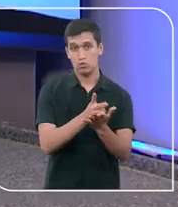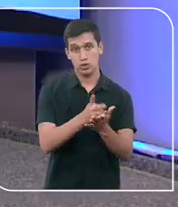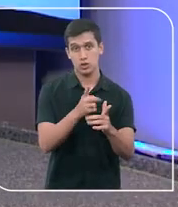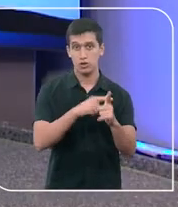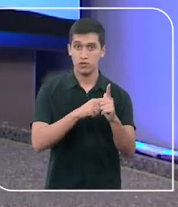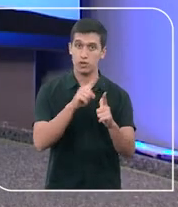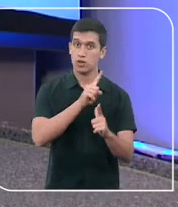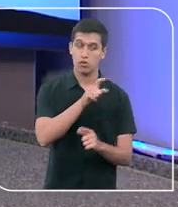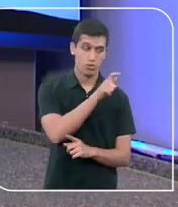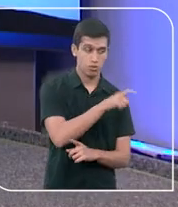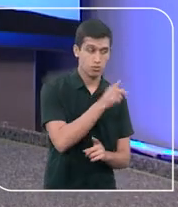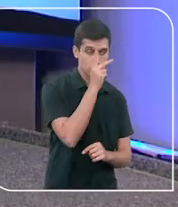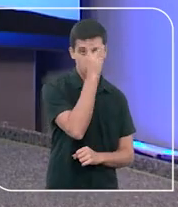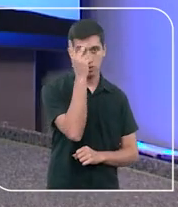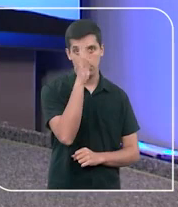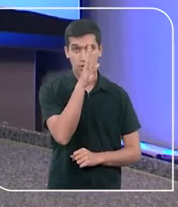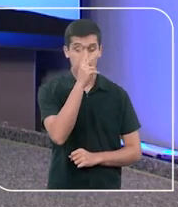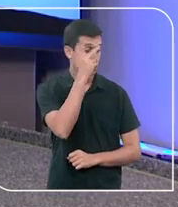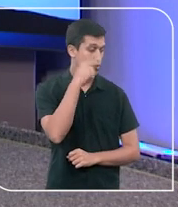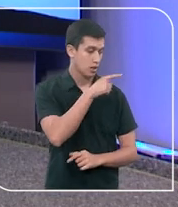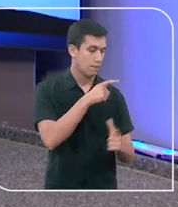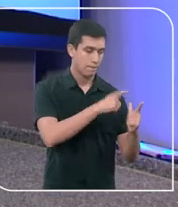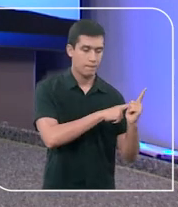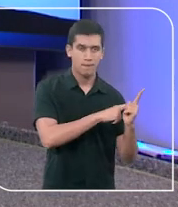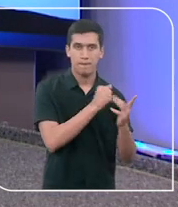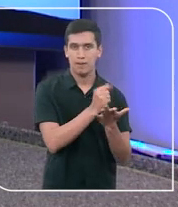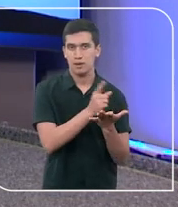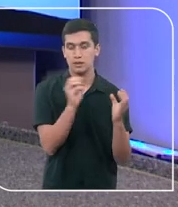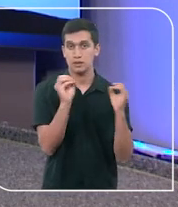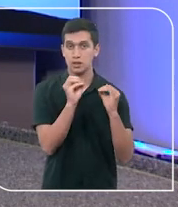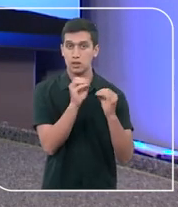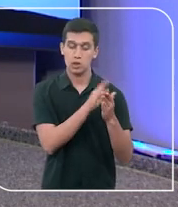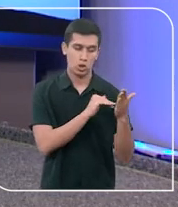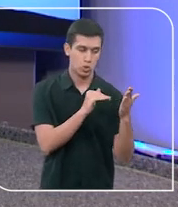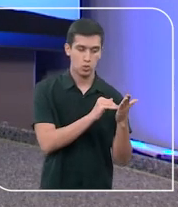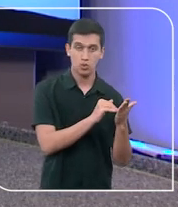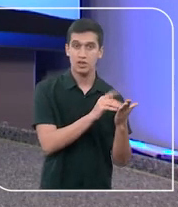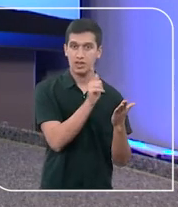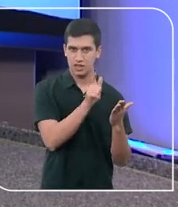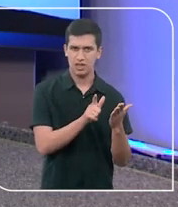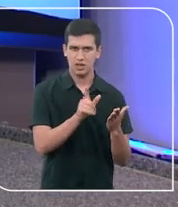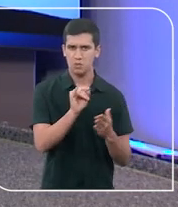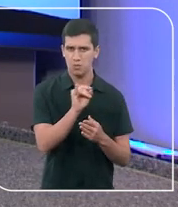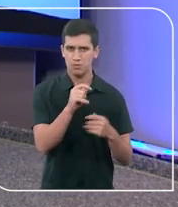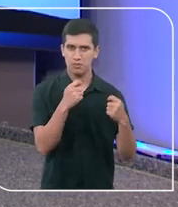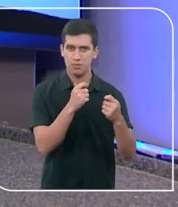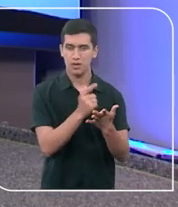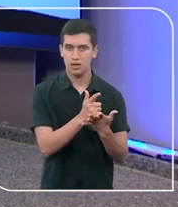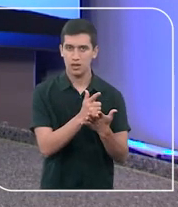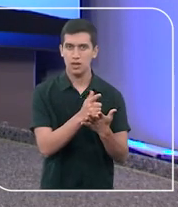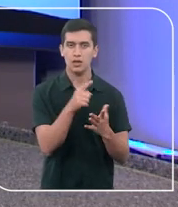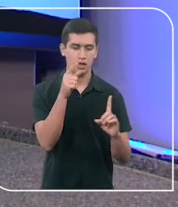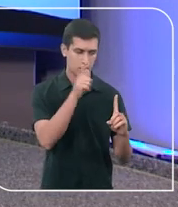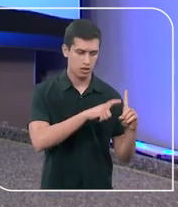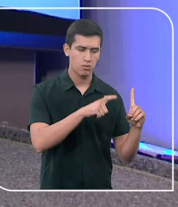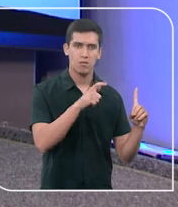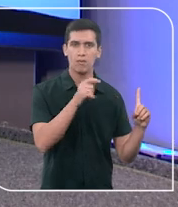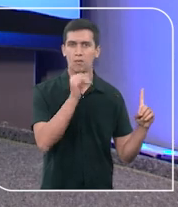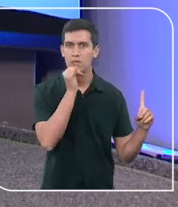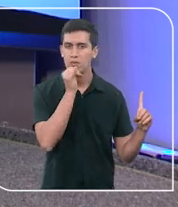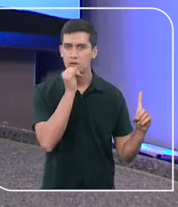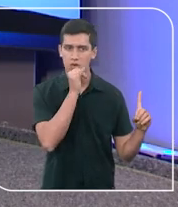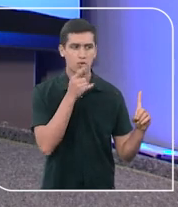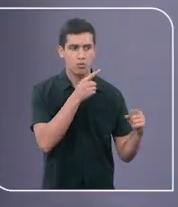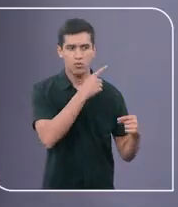os inadimplentes, com relação a essas taxas, despesas condominiais, eles podem ser impedidos de fazer efetivamente o quê? Por exemplo, usar